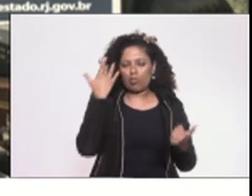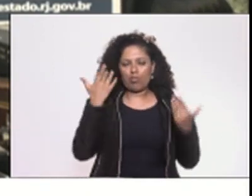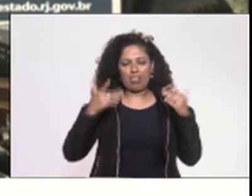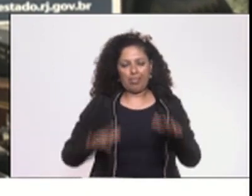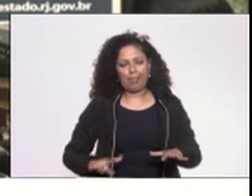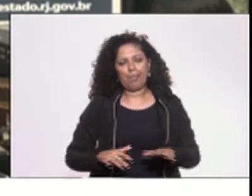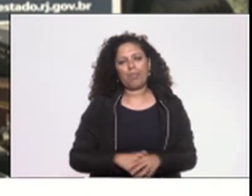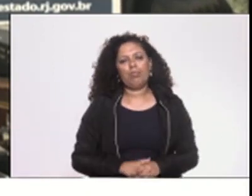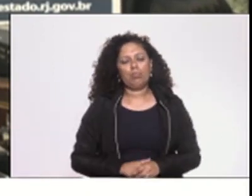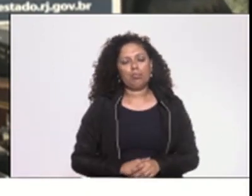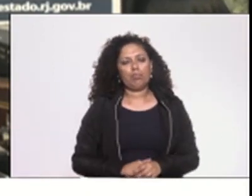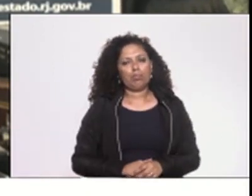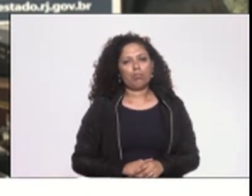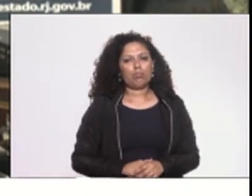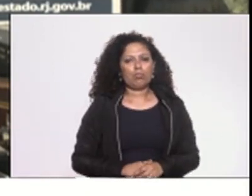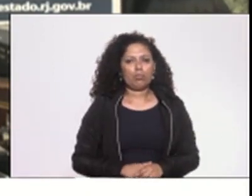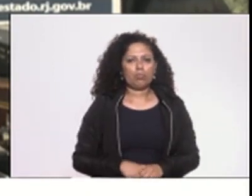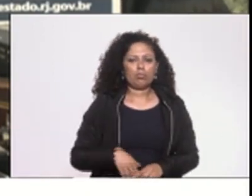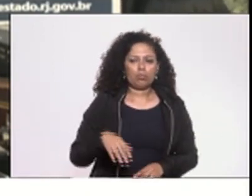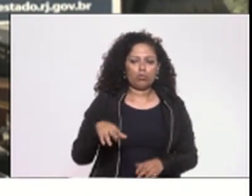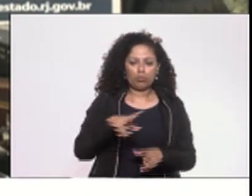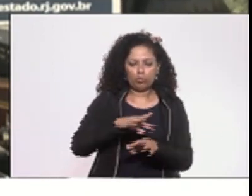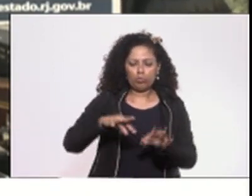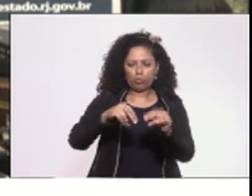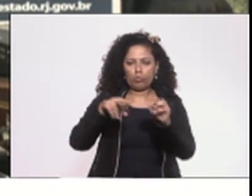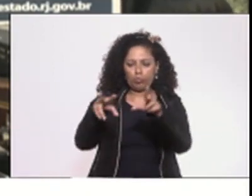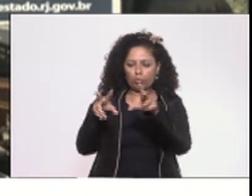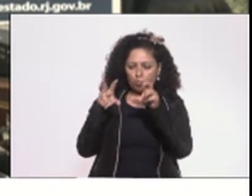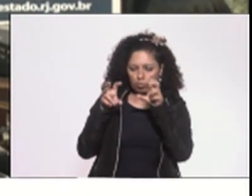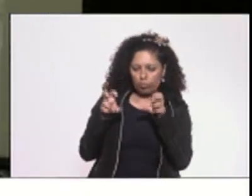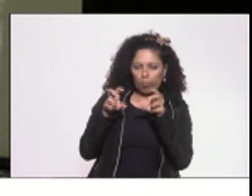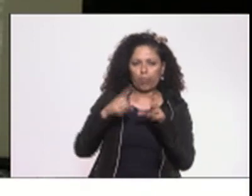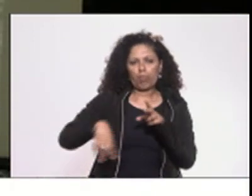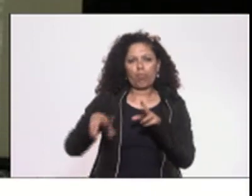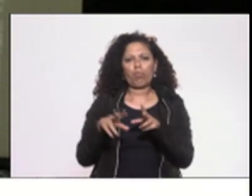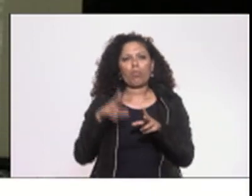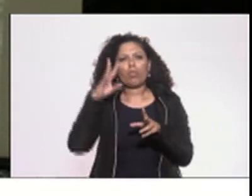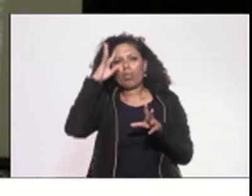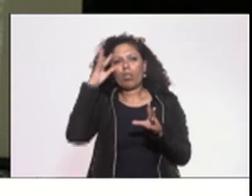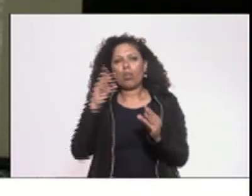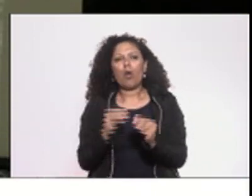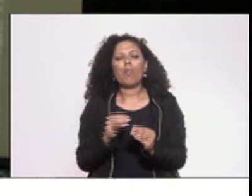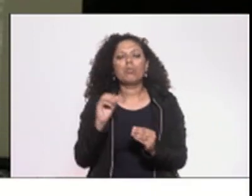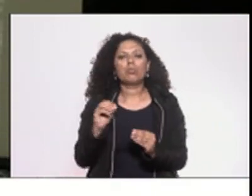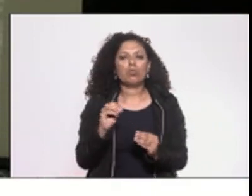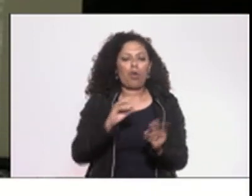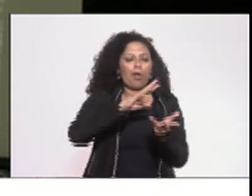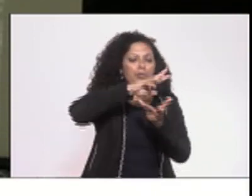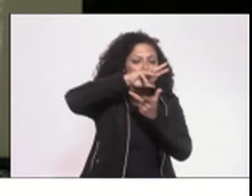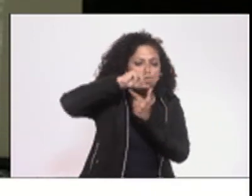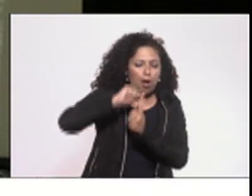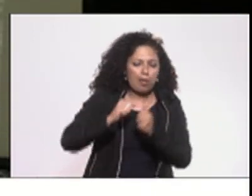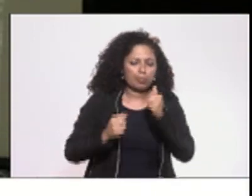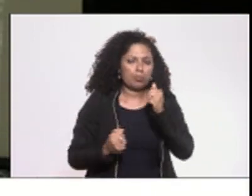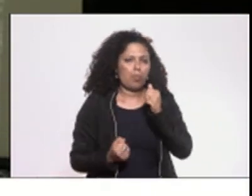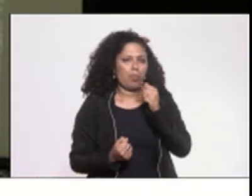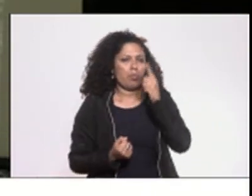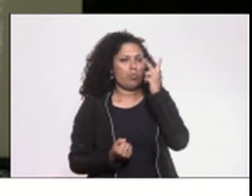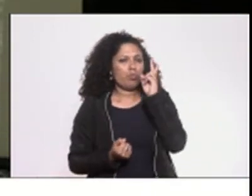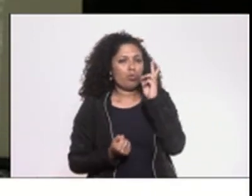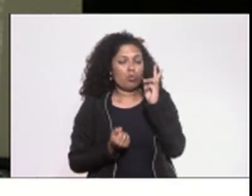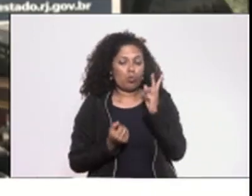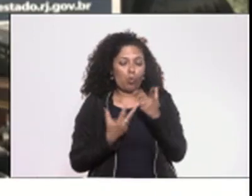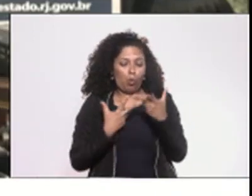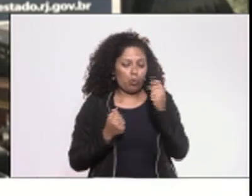Dentre as nossas percepções, nós chegamos à conclusão de que o mundo gera toneladas de biomassa e descarta essa biomassa